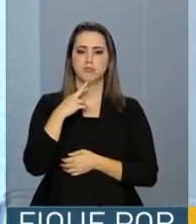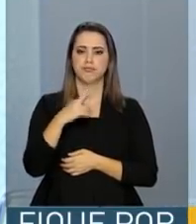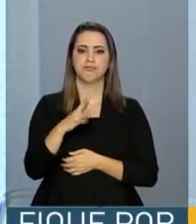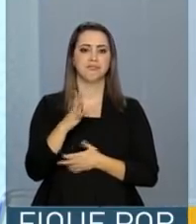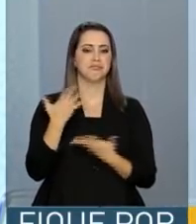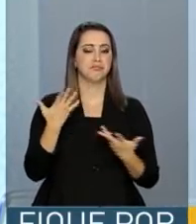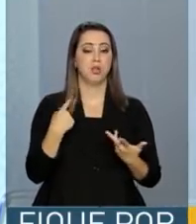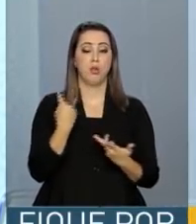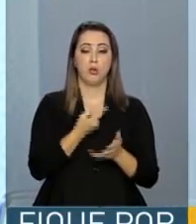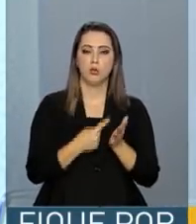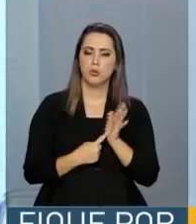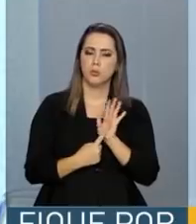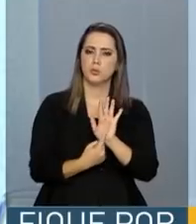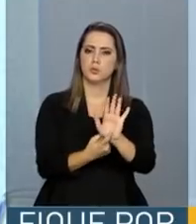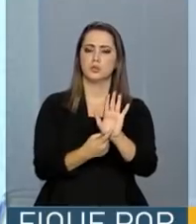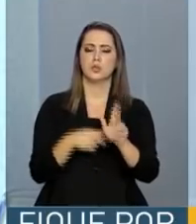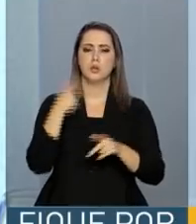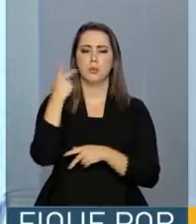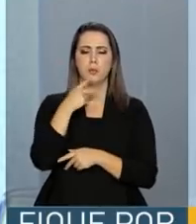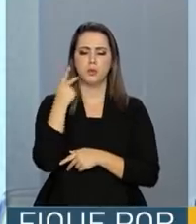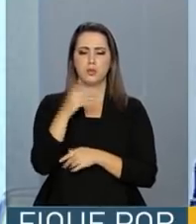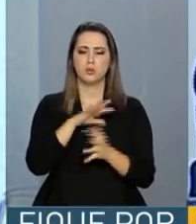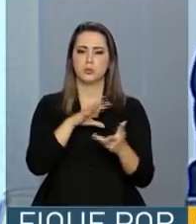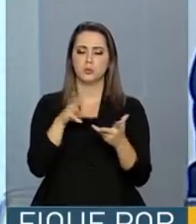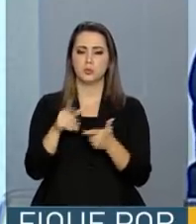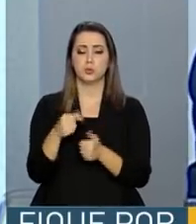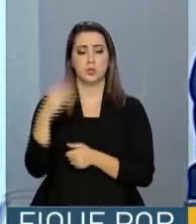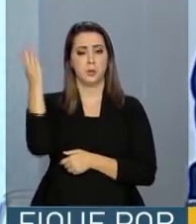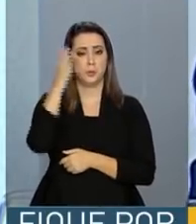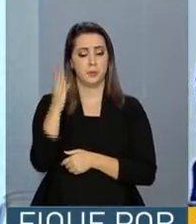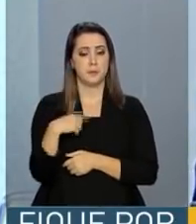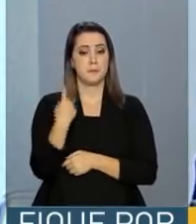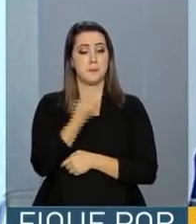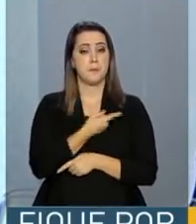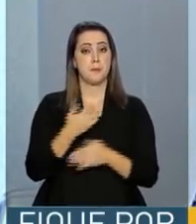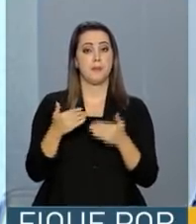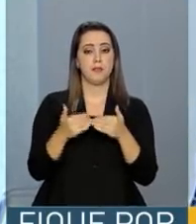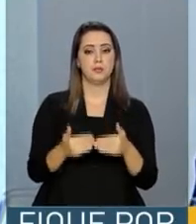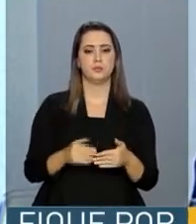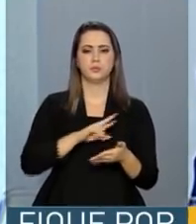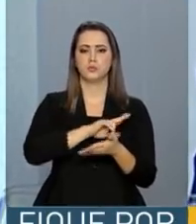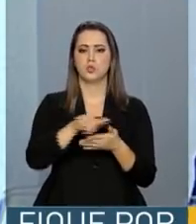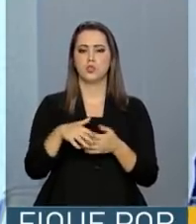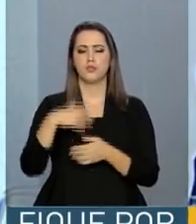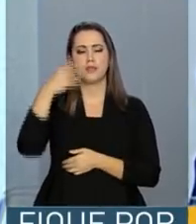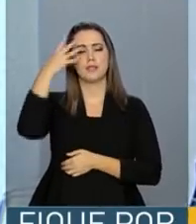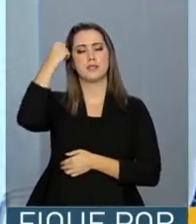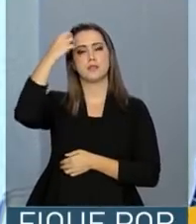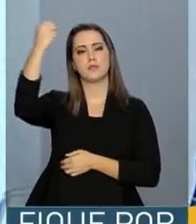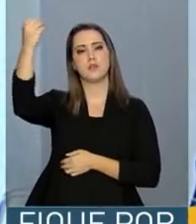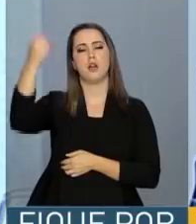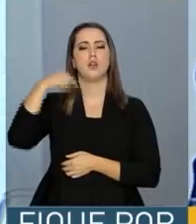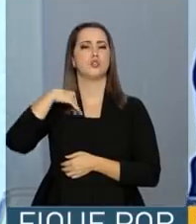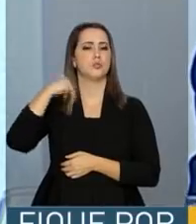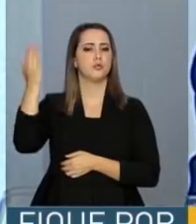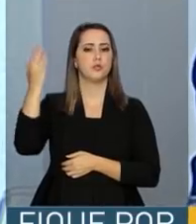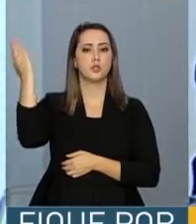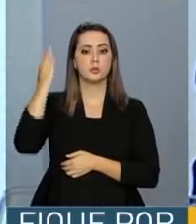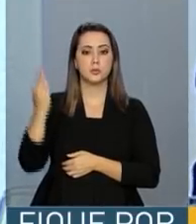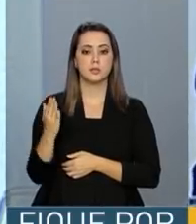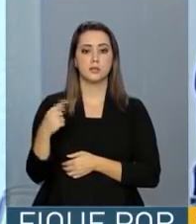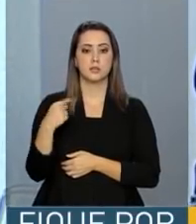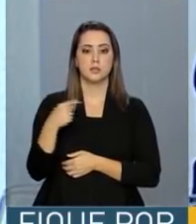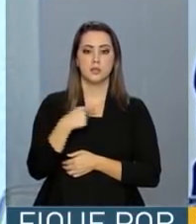foi feito na política externa brasileira sobre mais nós freqüentamos fizemos muitas viagens para o exterior tanto eu como